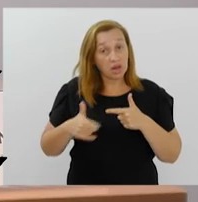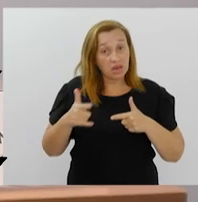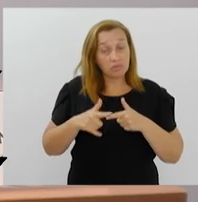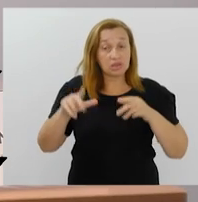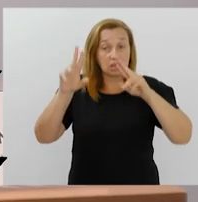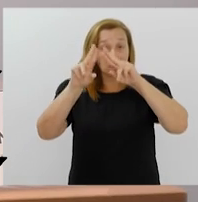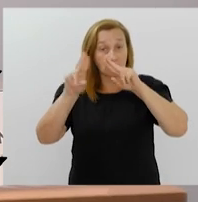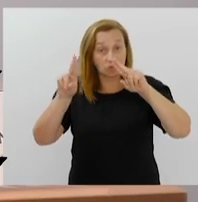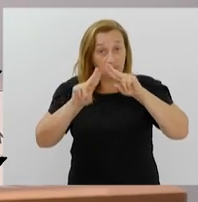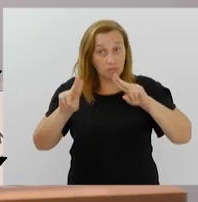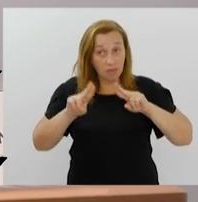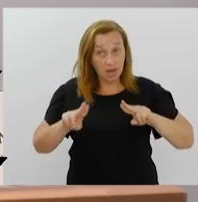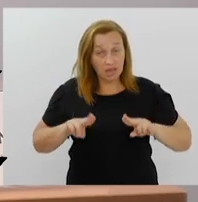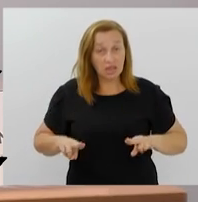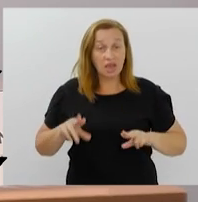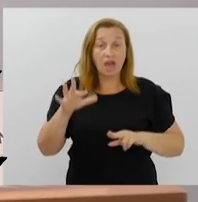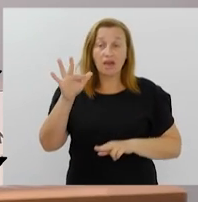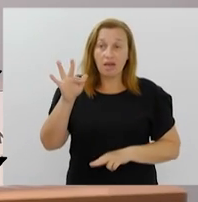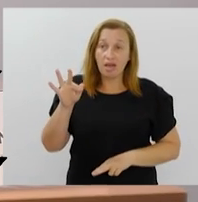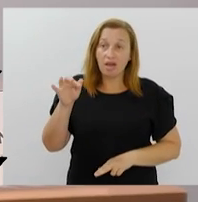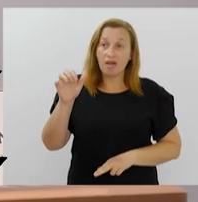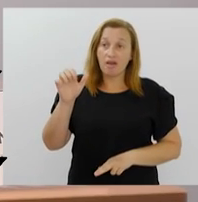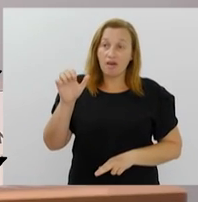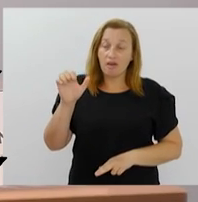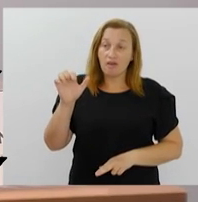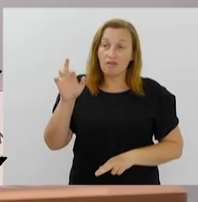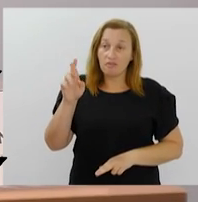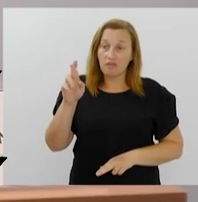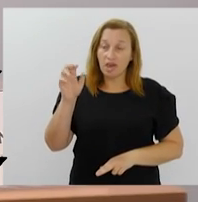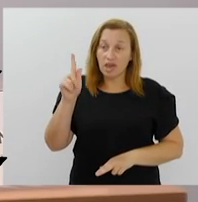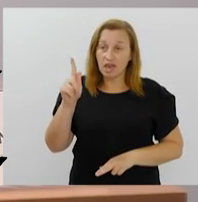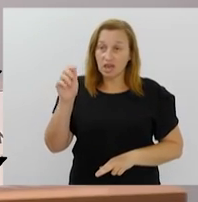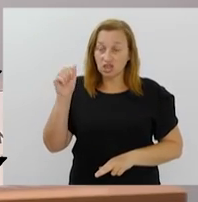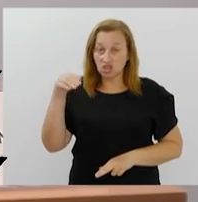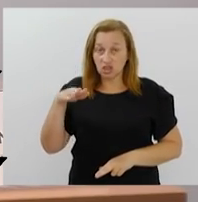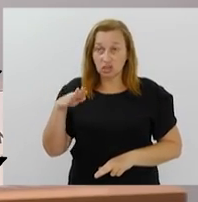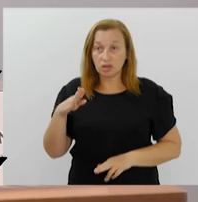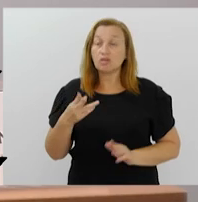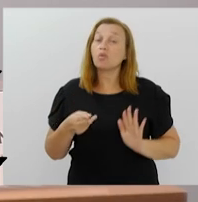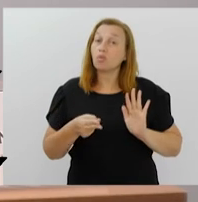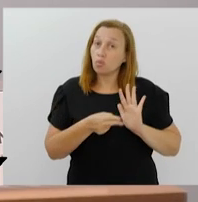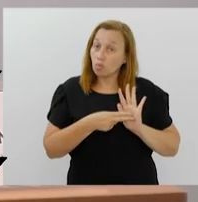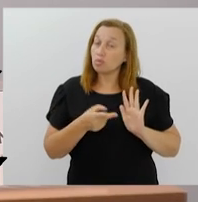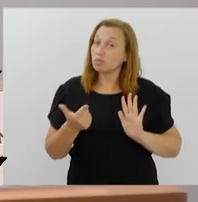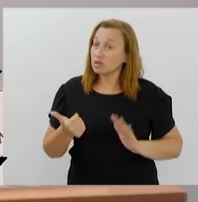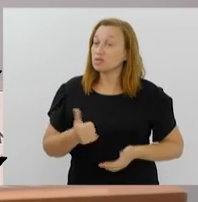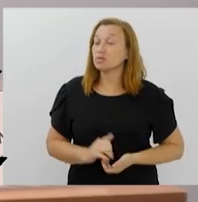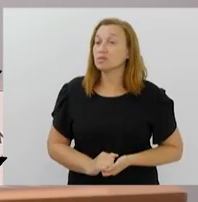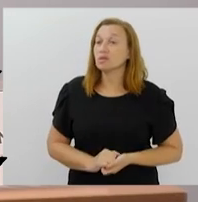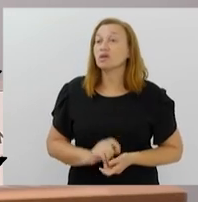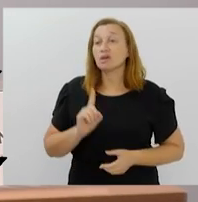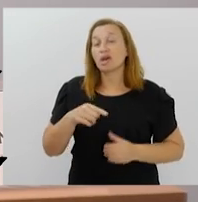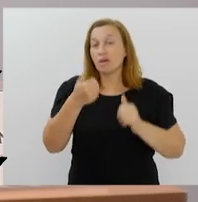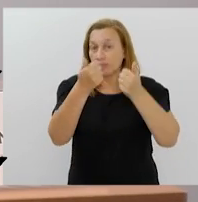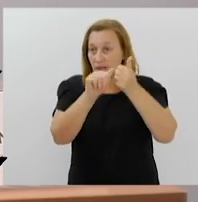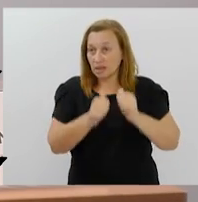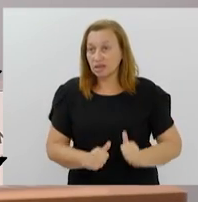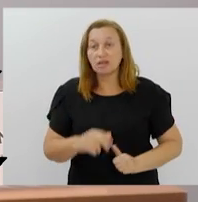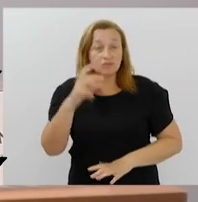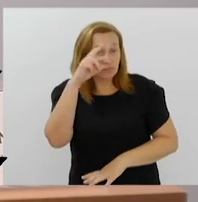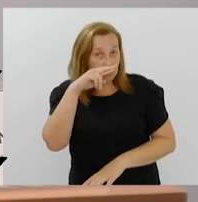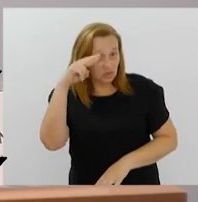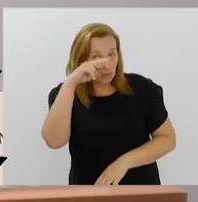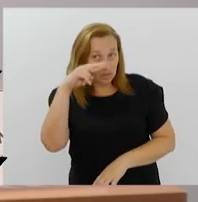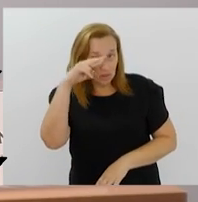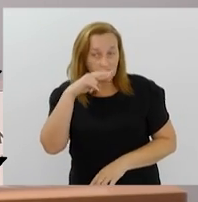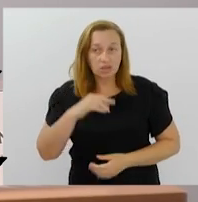daqui eh pode ser afirmado porque está num termo de compromisso n que é analisado que é fiscalizado por